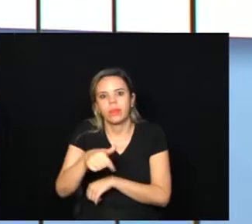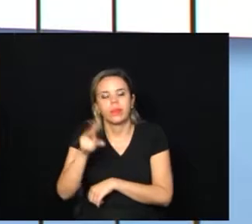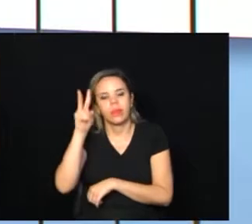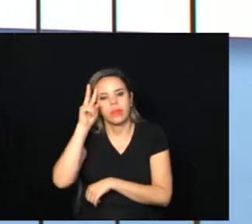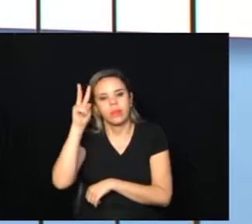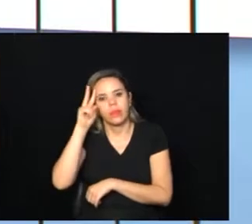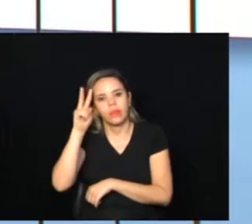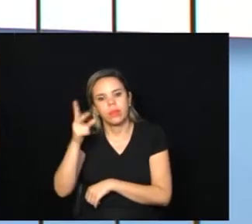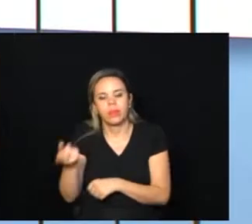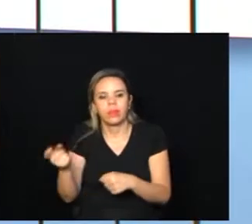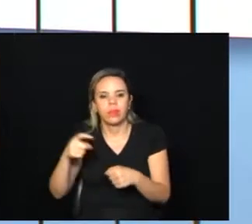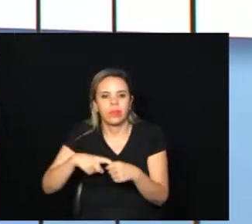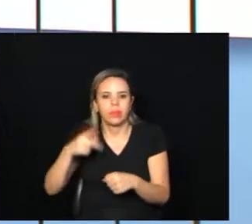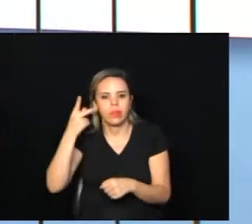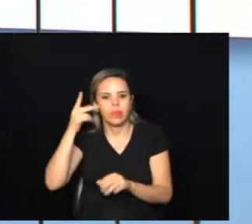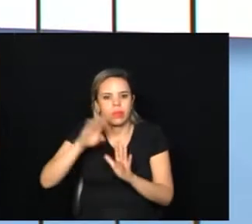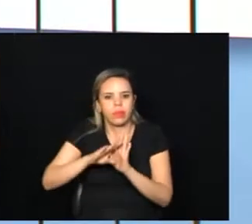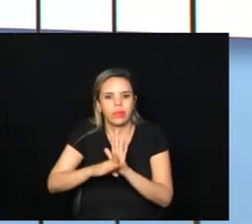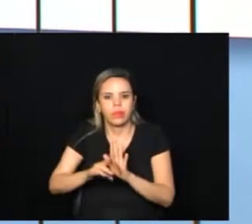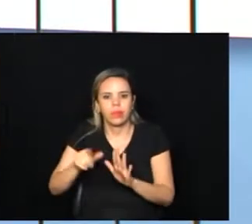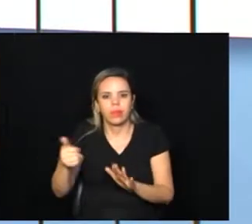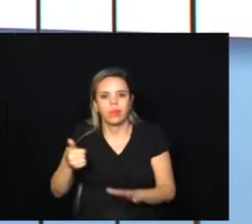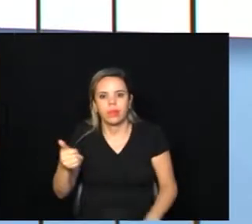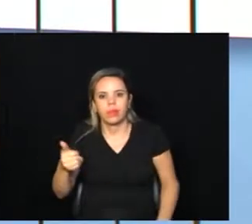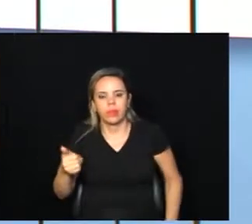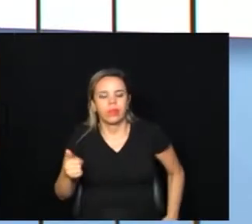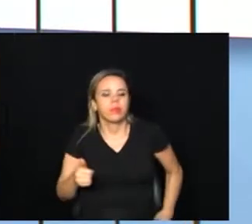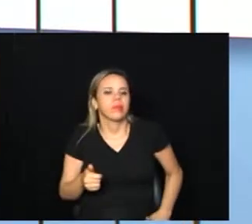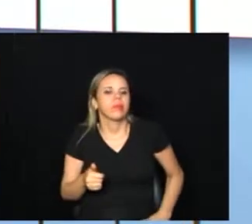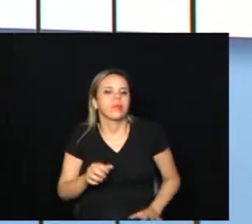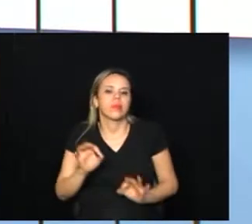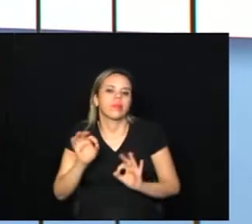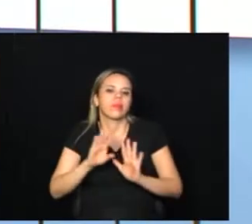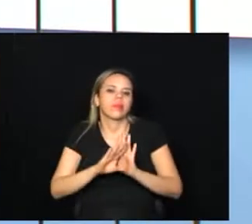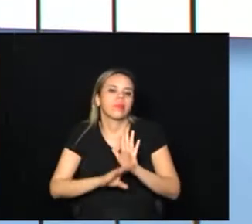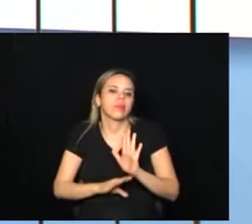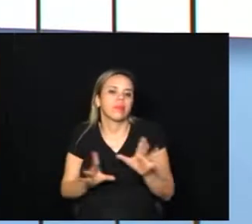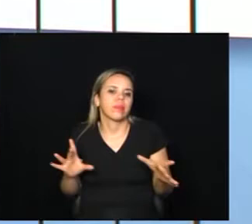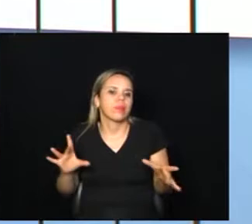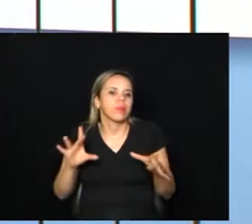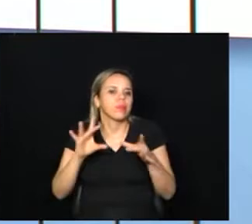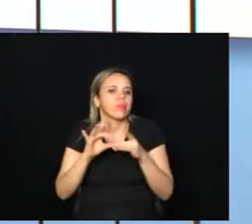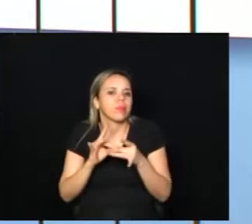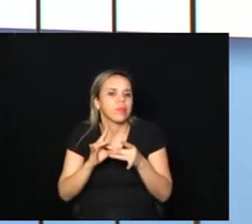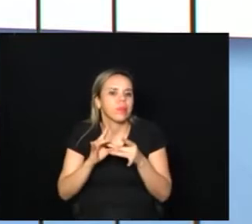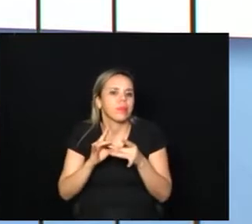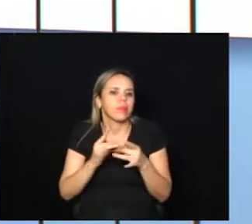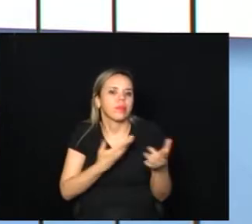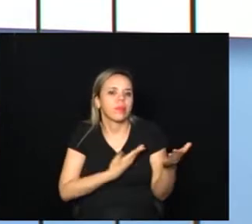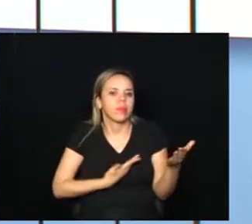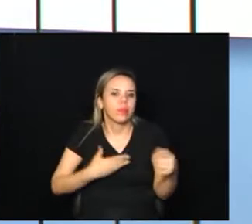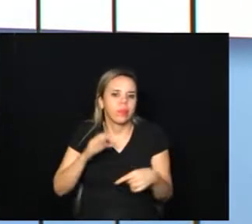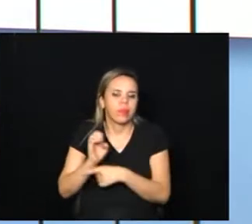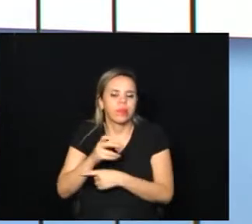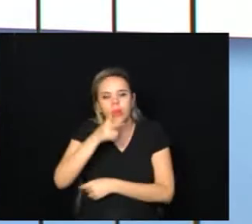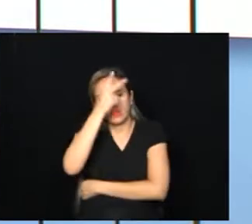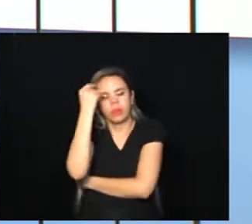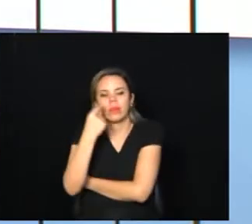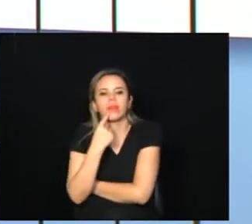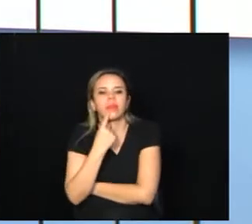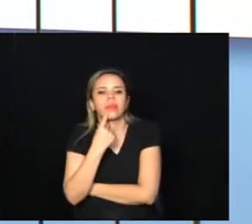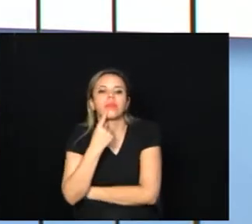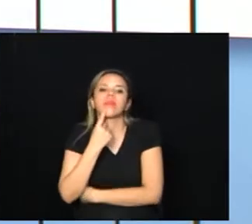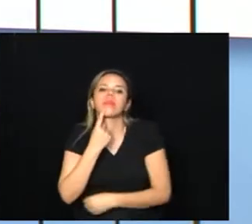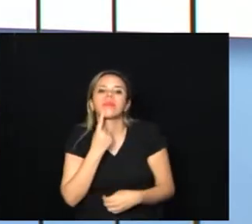segunda-feira, mas o Retoma São Paulo é a primeira edição de um programa que vai unir além do governo do estado, a Prefeitura de